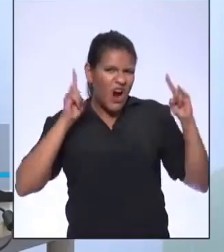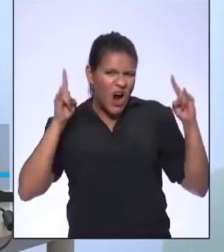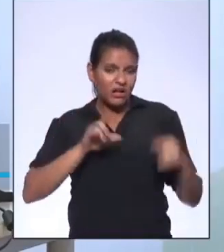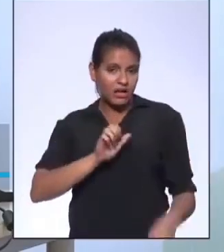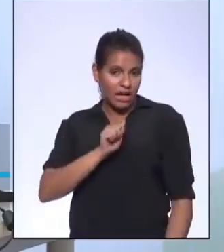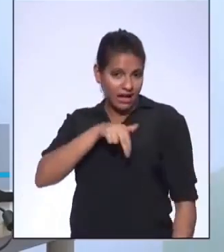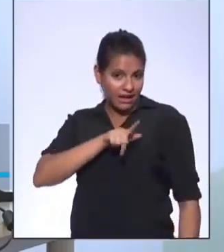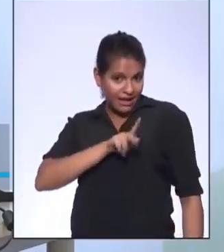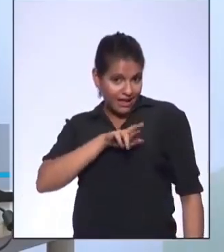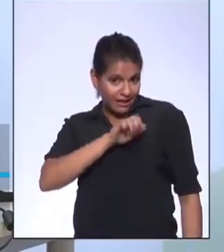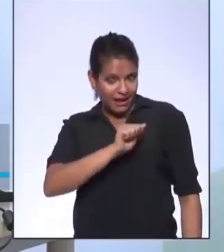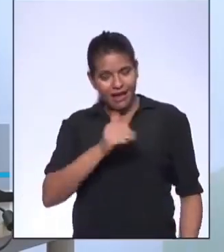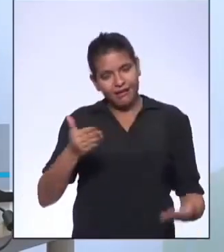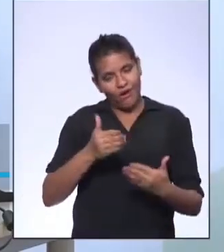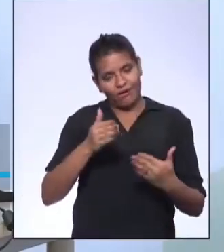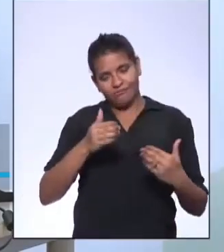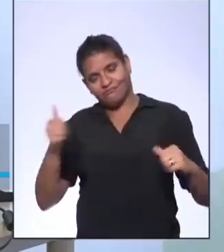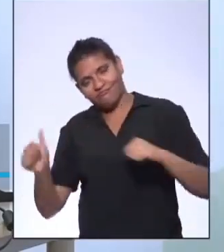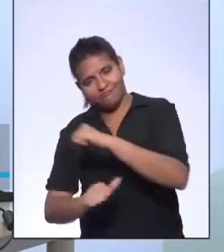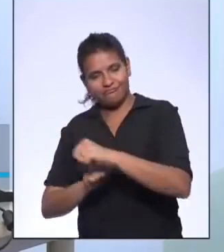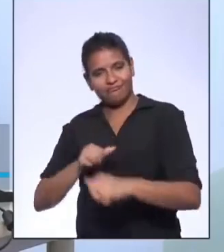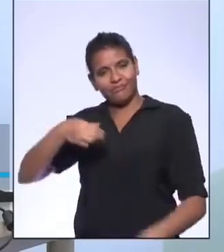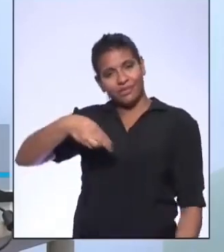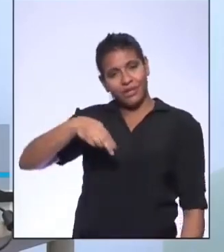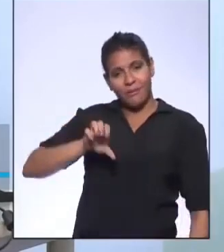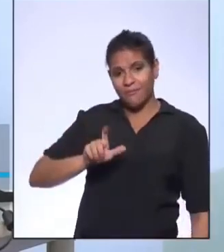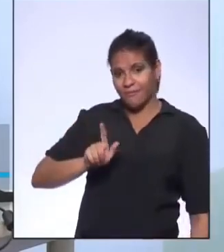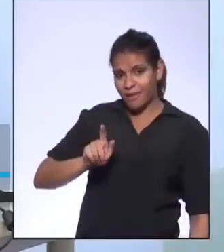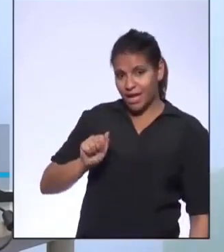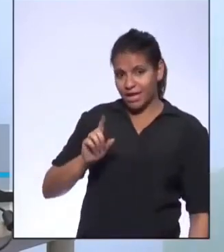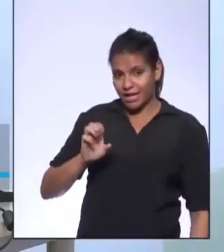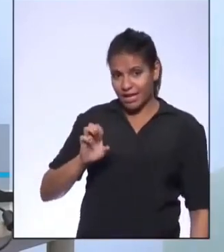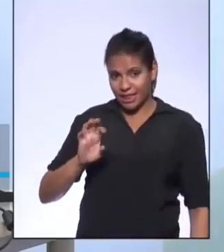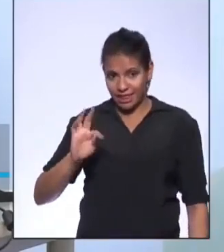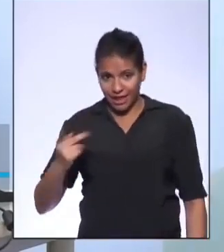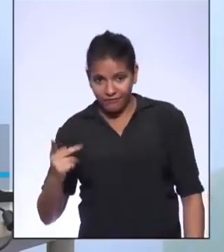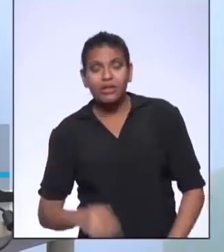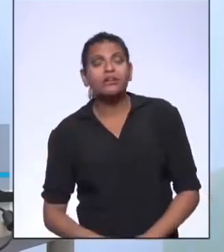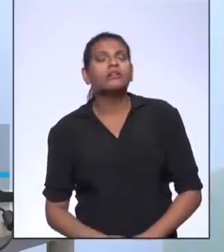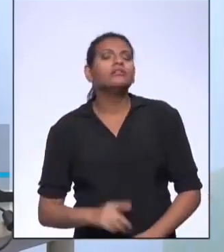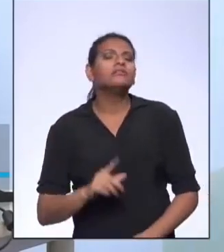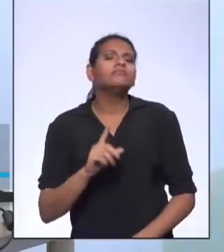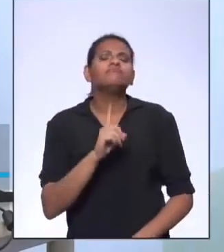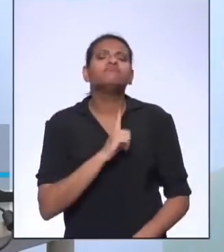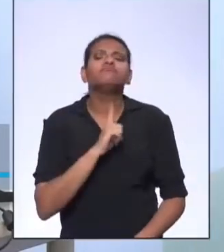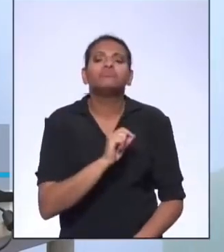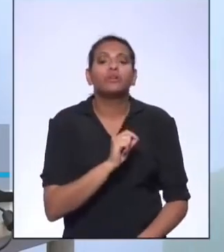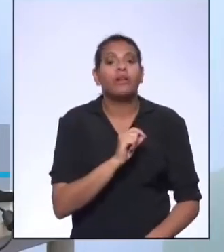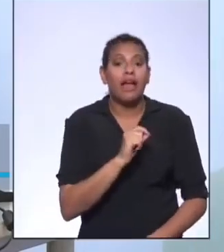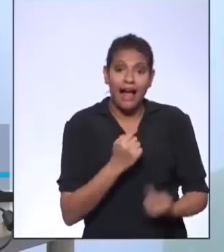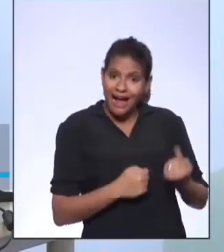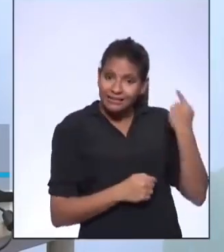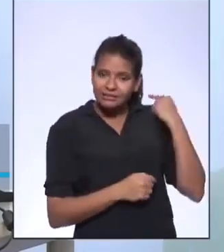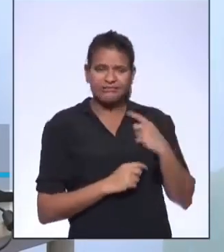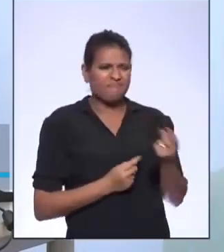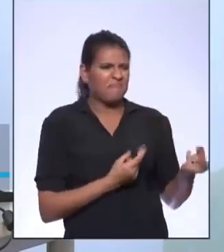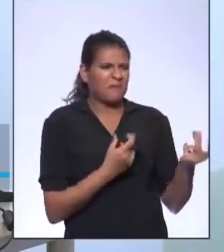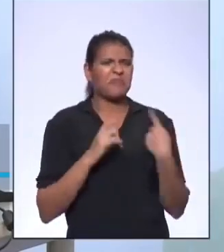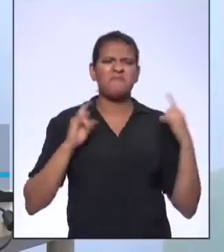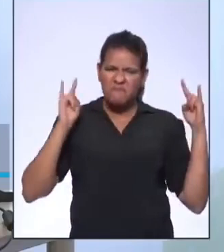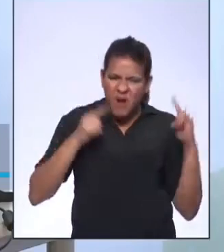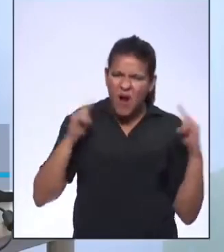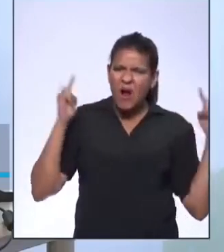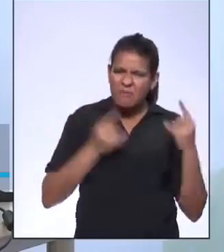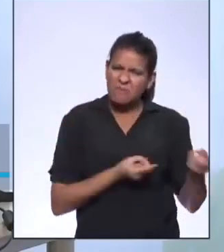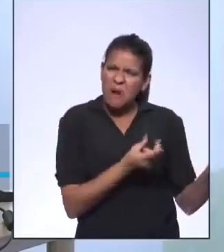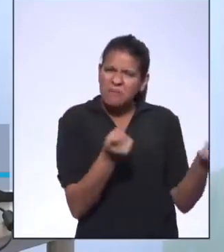popular e toca nas rádios, mas ele é comercial dentro de um nicho, né? Então, por exemplo, a produção tinha toda ali, dava pitaco